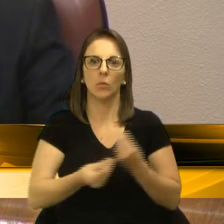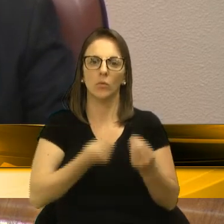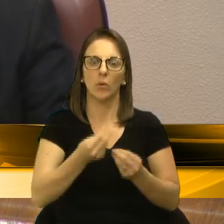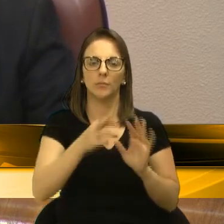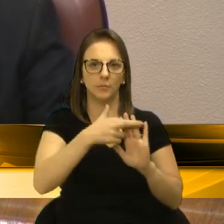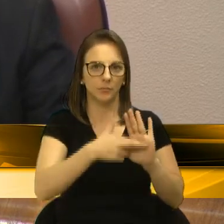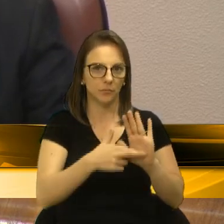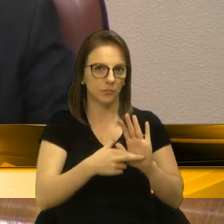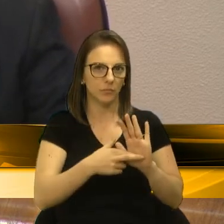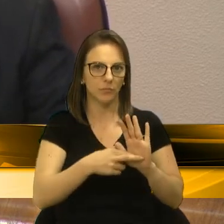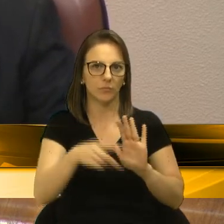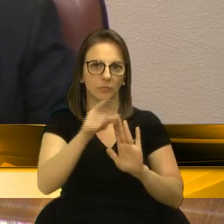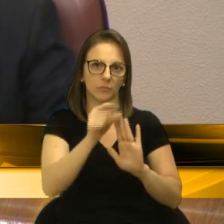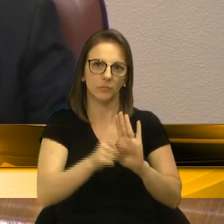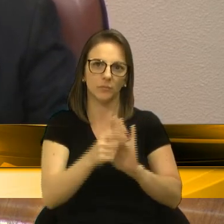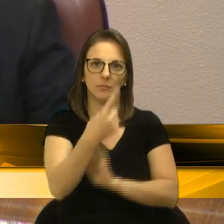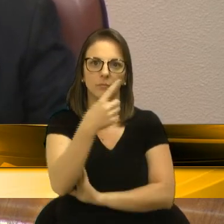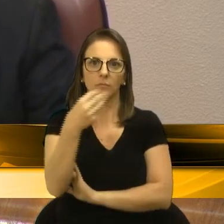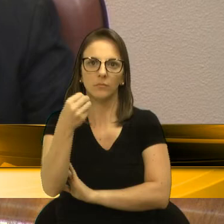104,